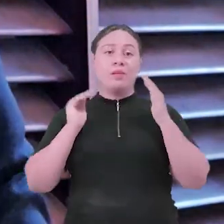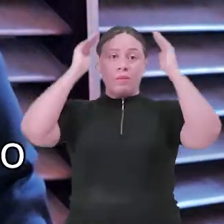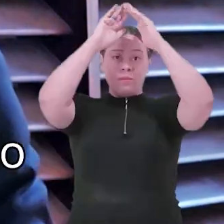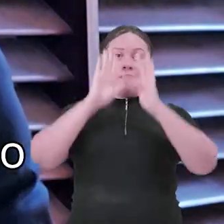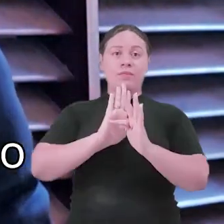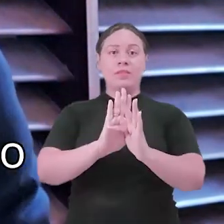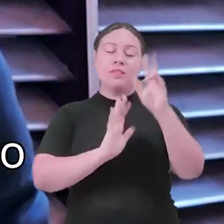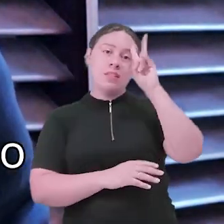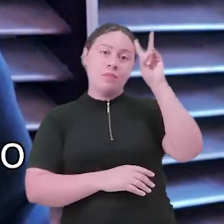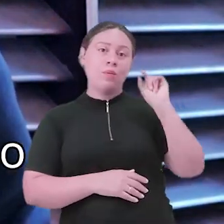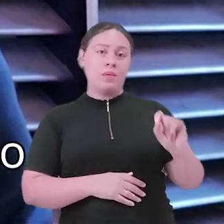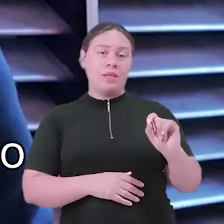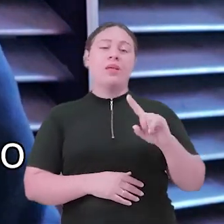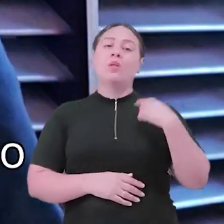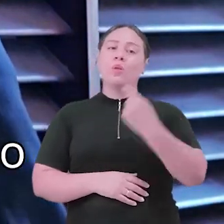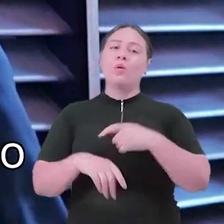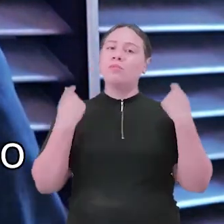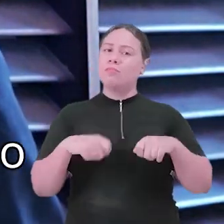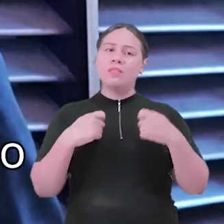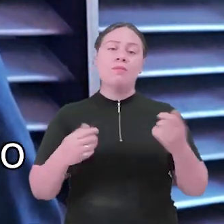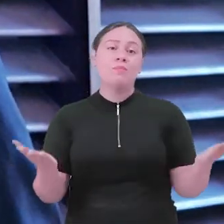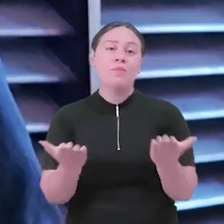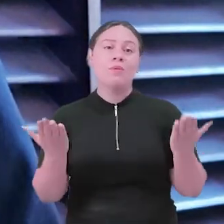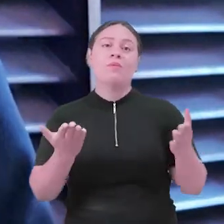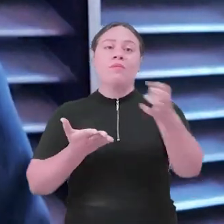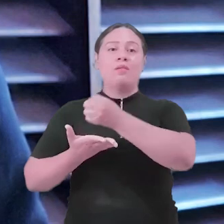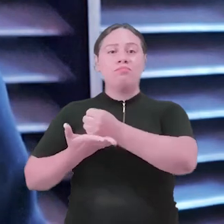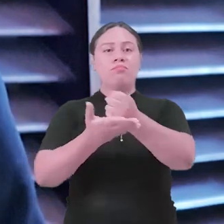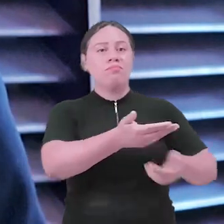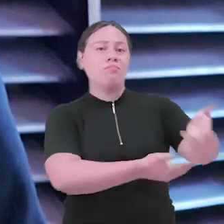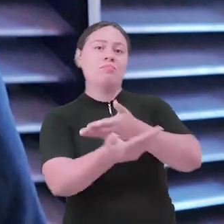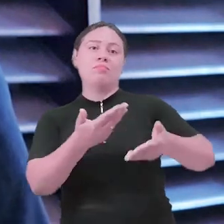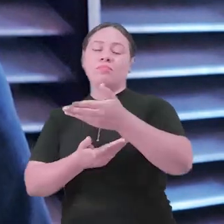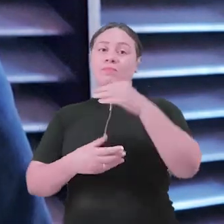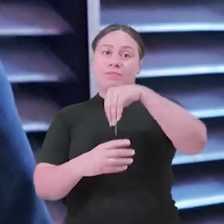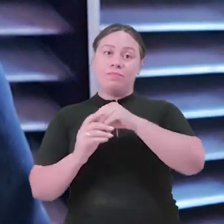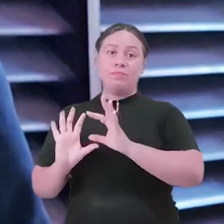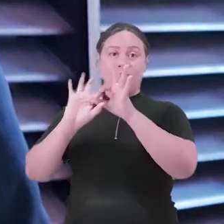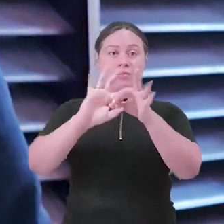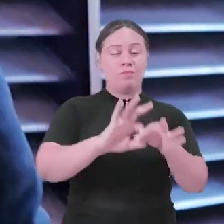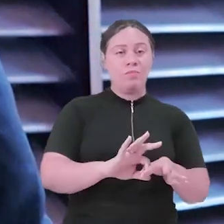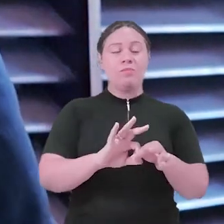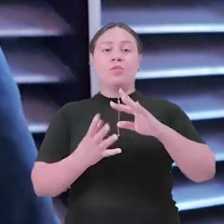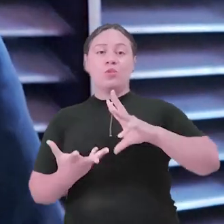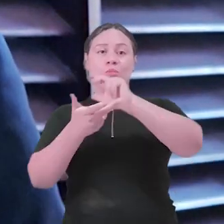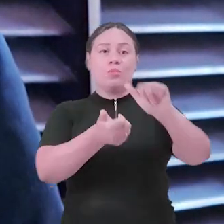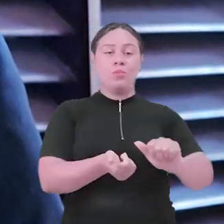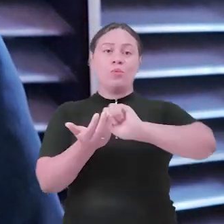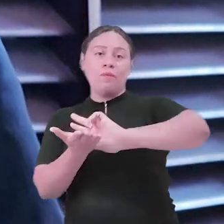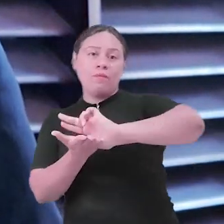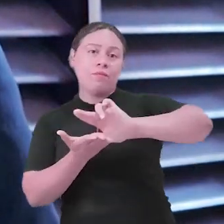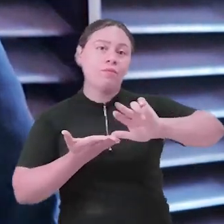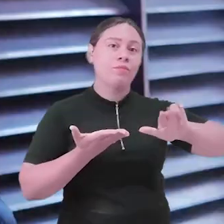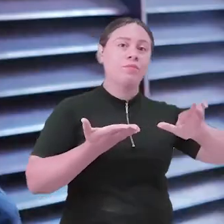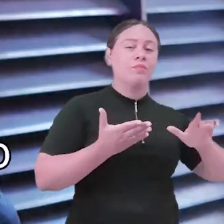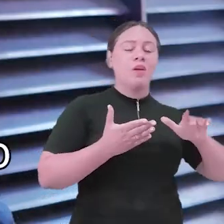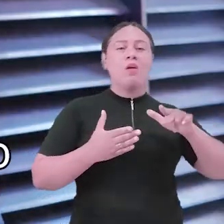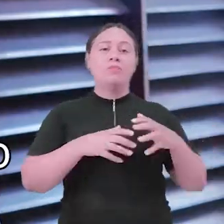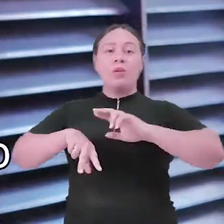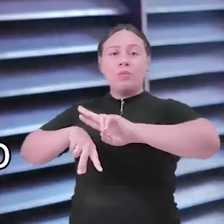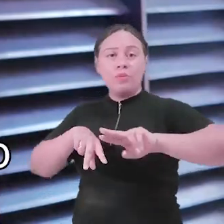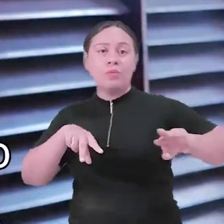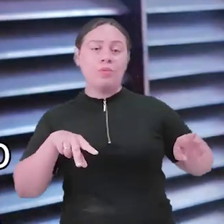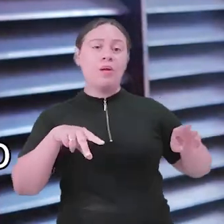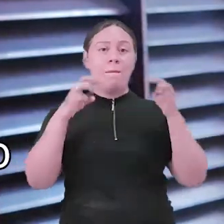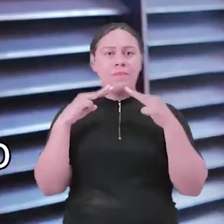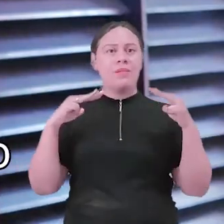sermos promotores da fraternidade em um mundo marcado por pluralidades, polaridades e diversidades. Sua